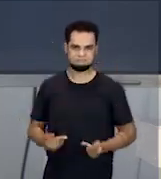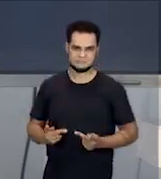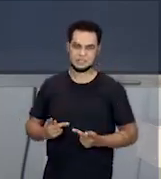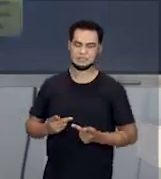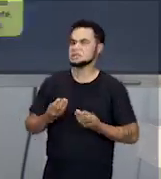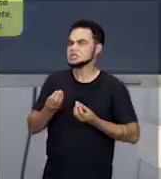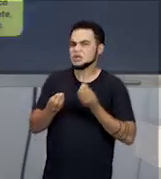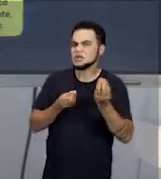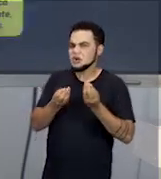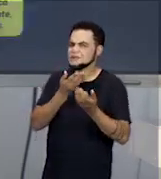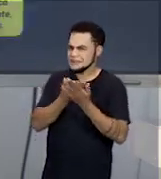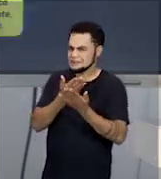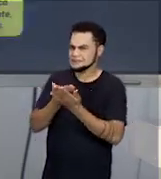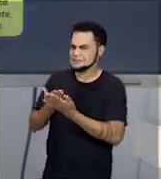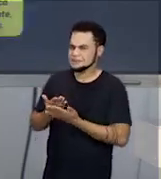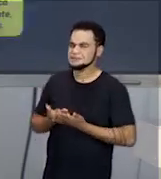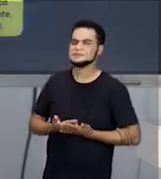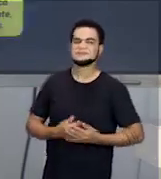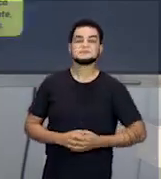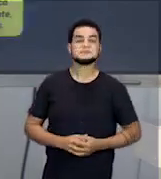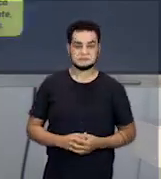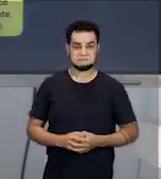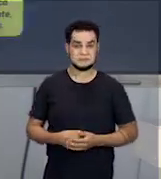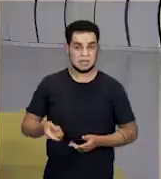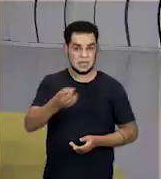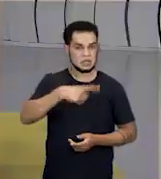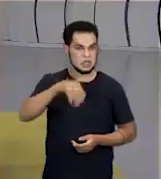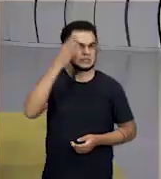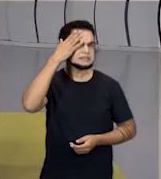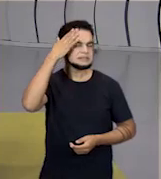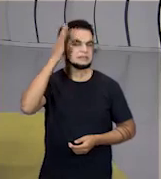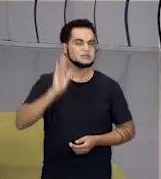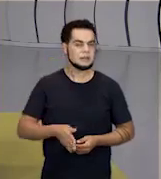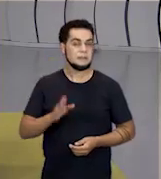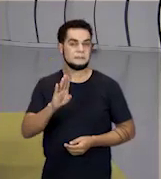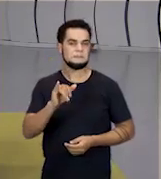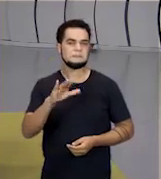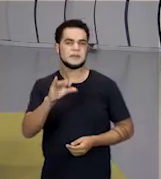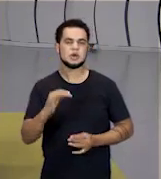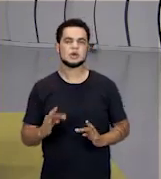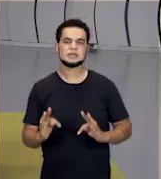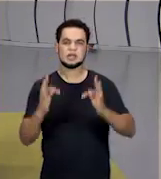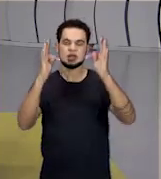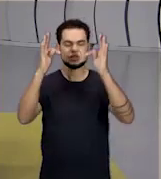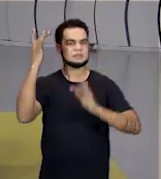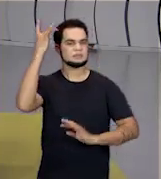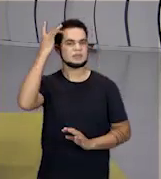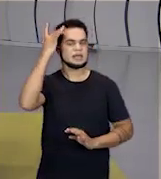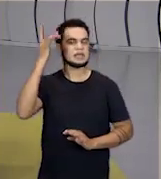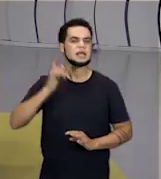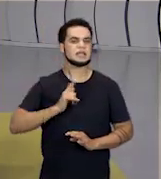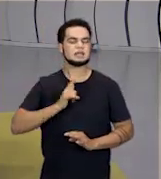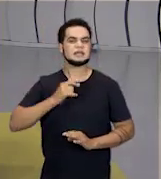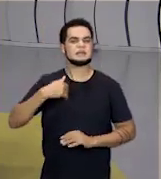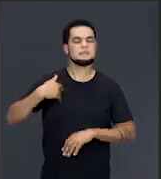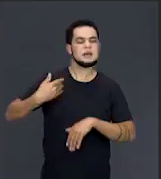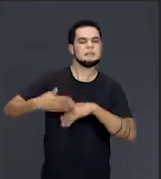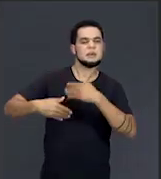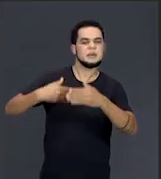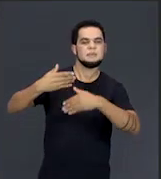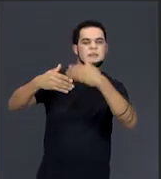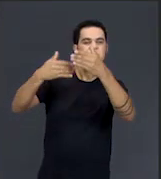aulas. Então, nós sabemos que a biotecnologia moderna, com esses avanços do conhecimento